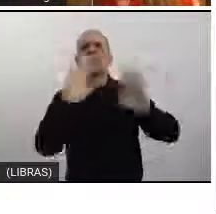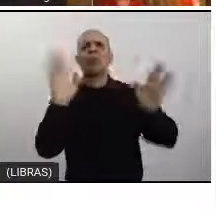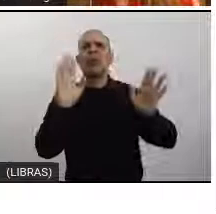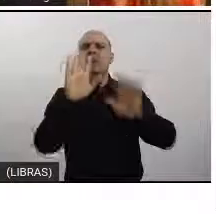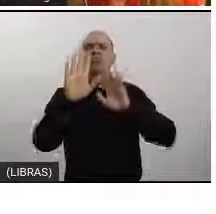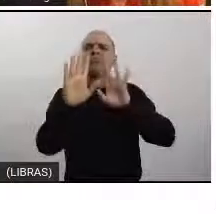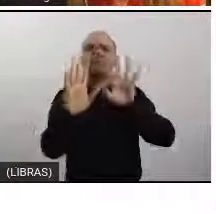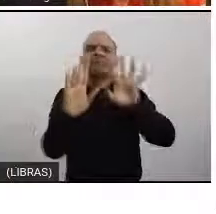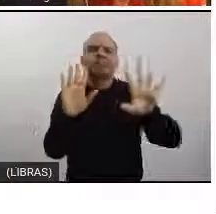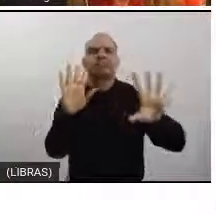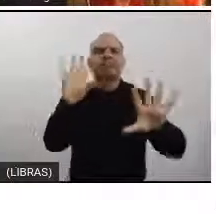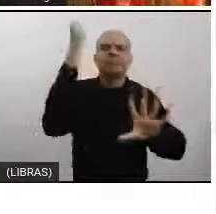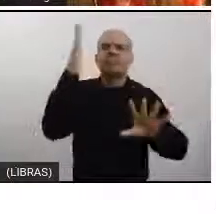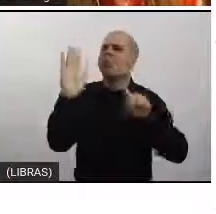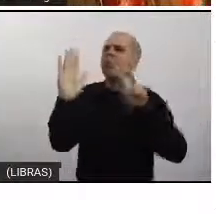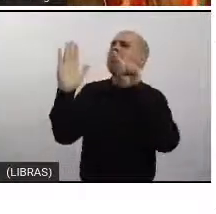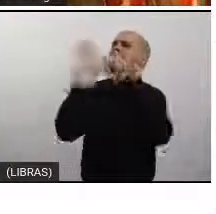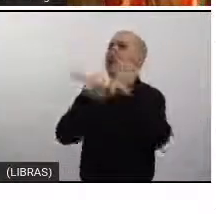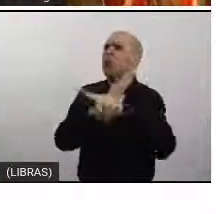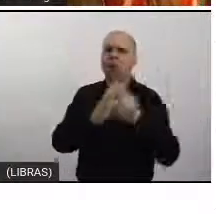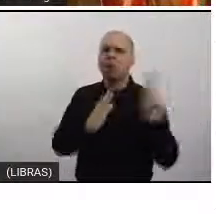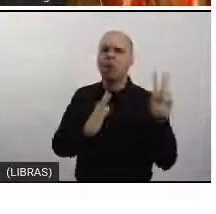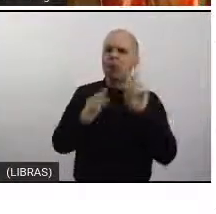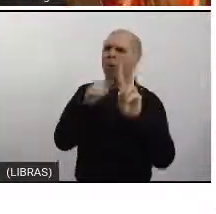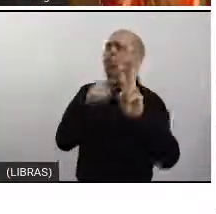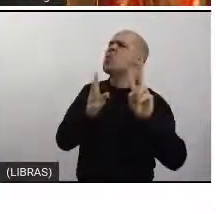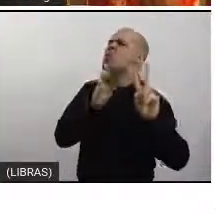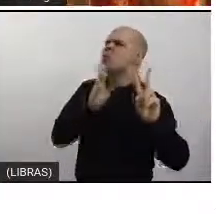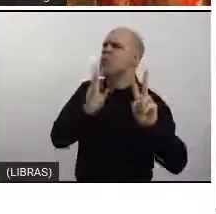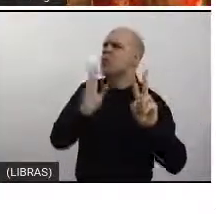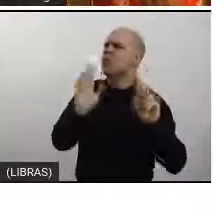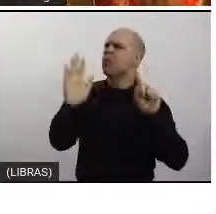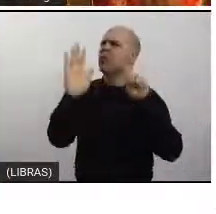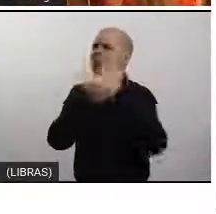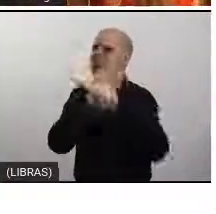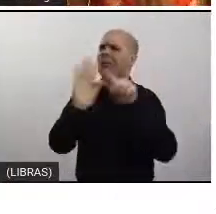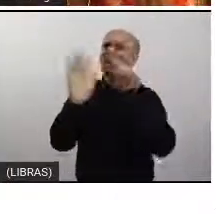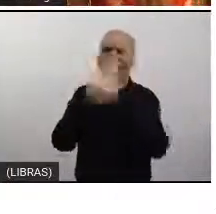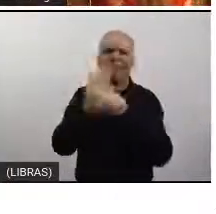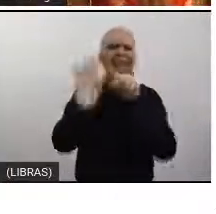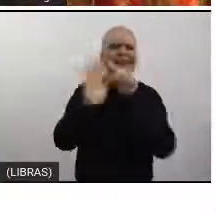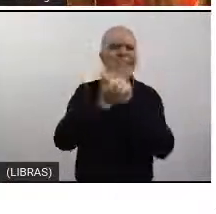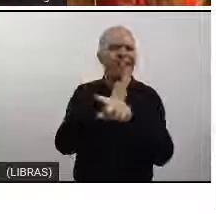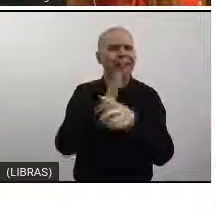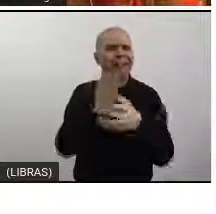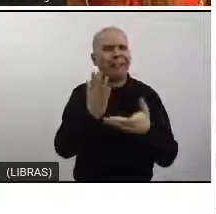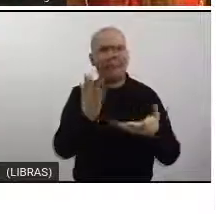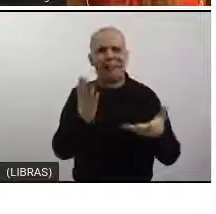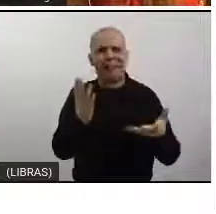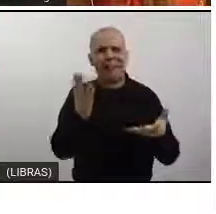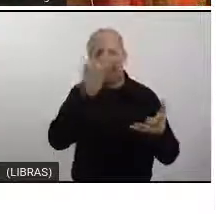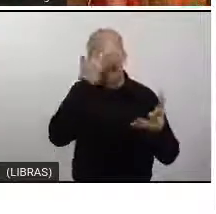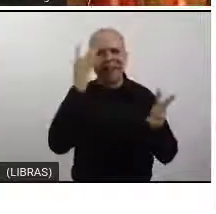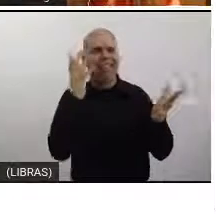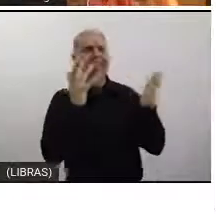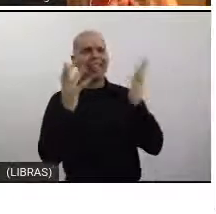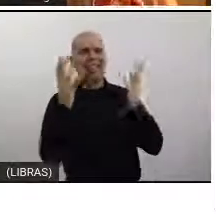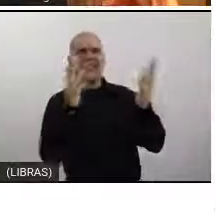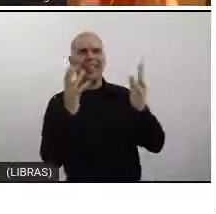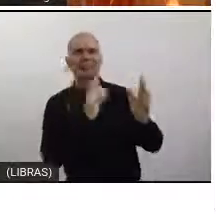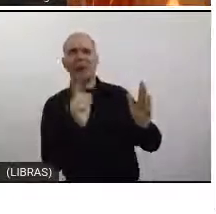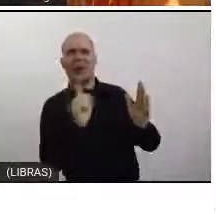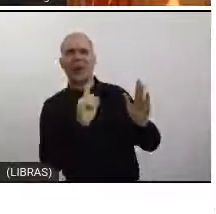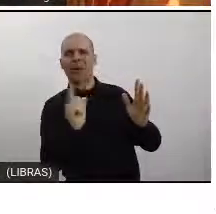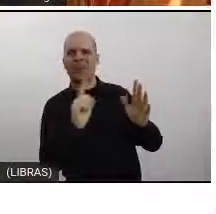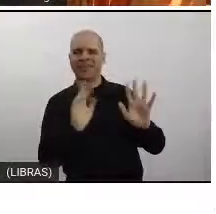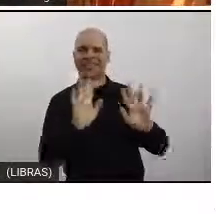você conhece a dupla especializada? É, pena que, né, cortou quando estava no meio do negócio. E também pena que perderam